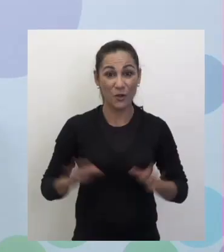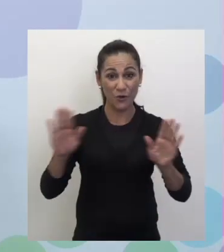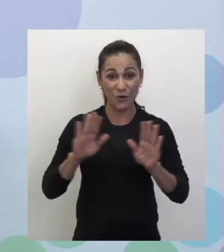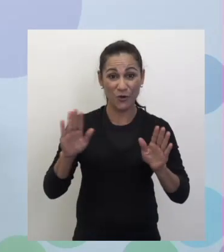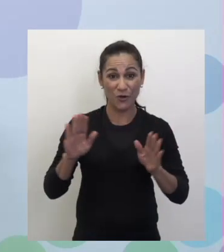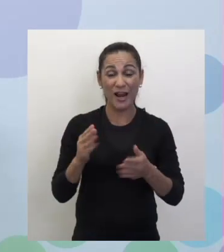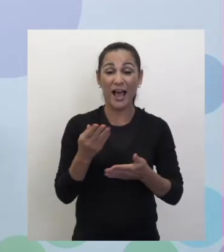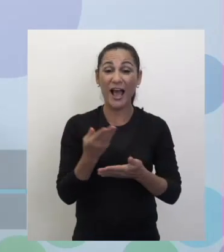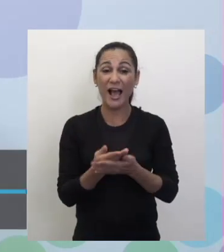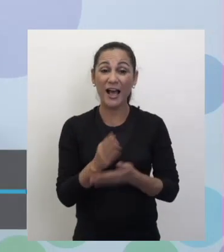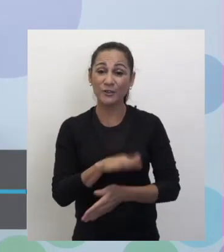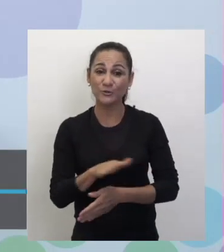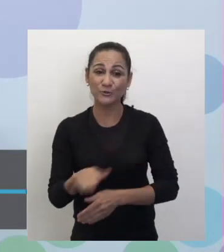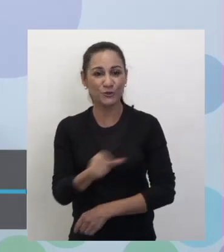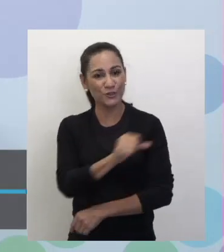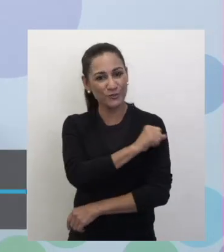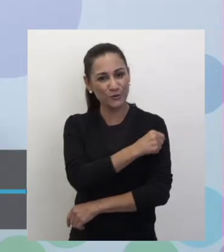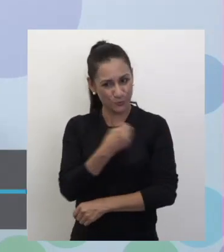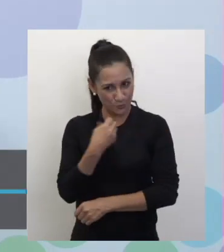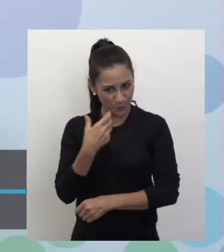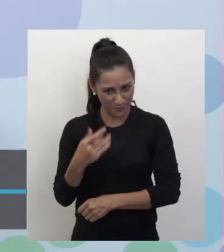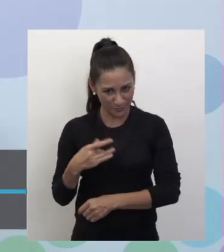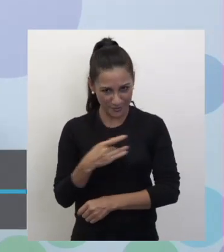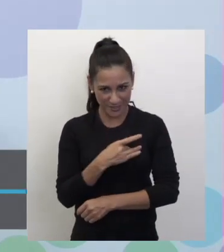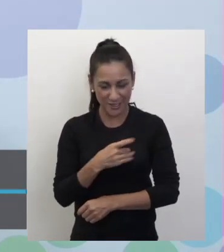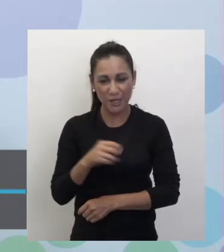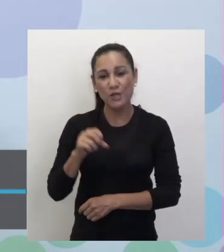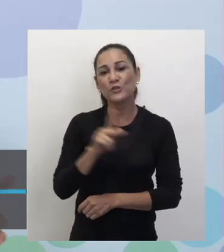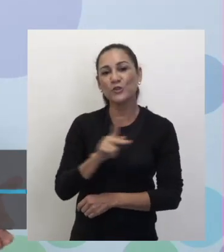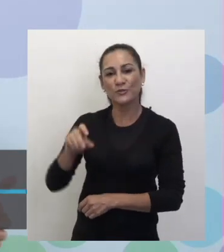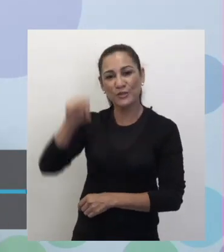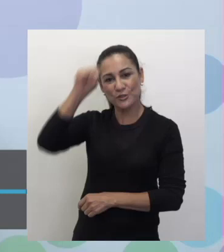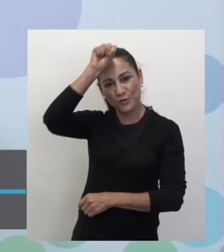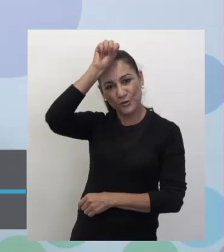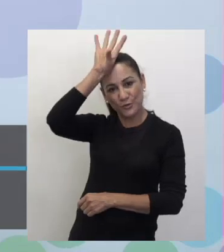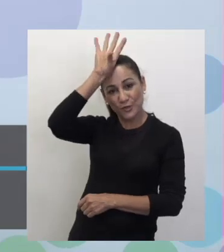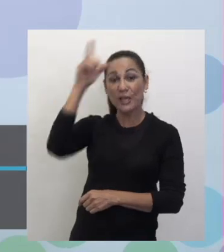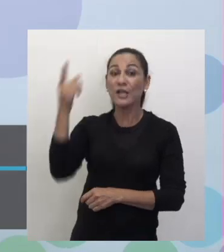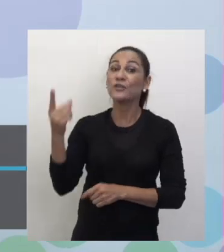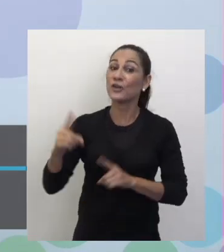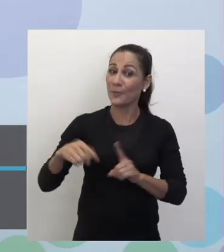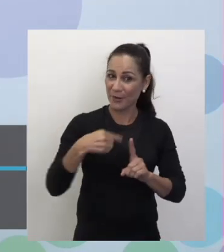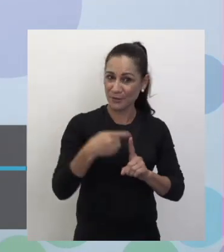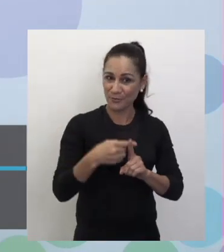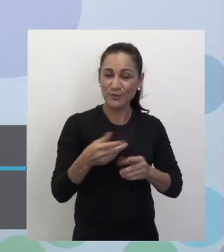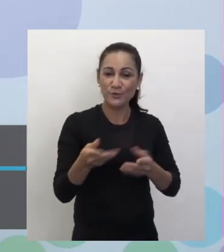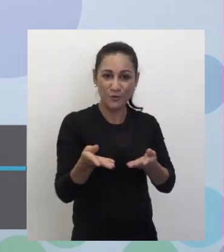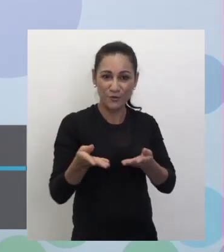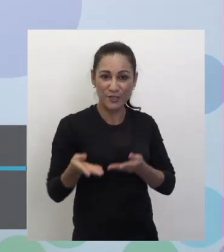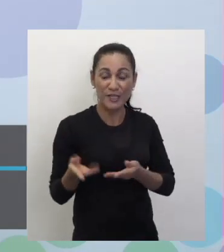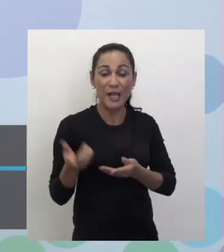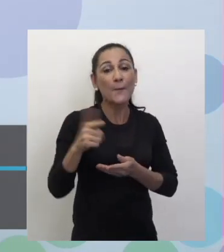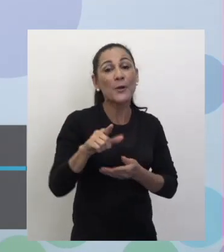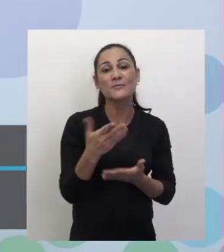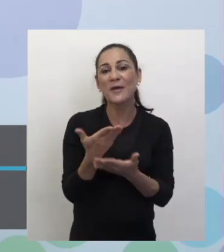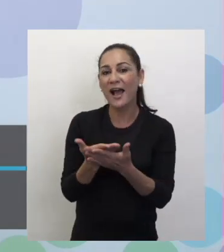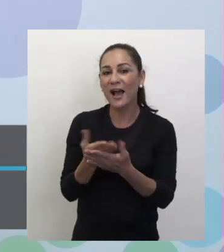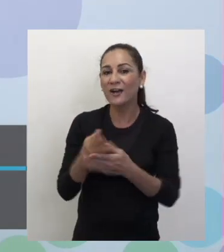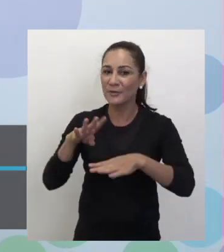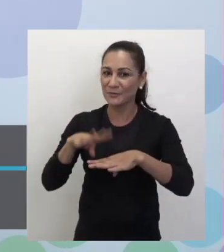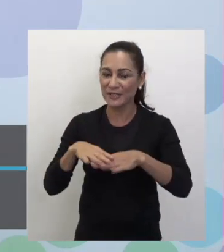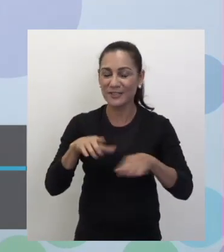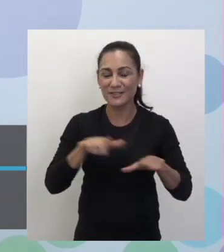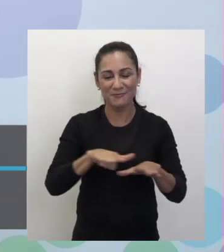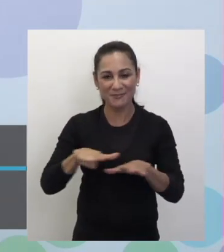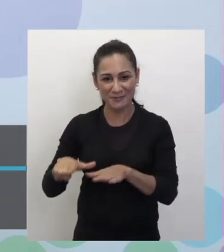Olá, pessoal do oitavo ano, tudo bem com vocês? Eu sou o professor Osmar e estou aqui mais uma vez para convidá-los para assistir às aulas de matemática da